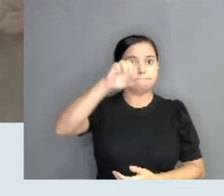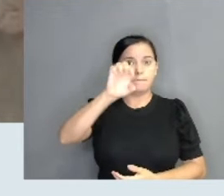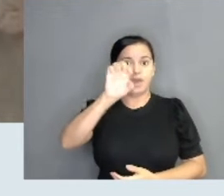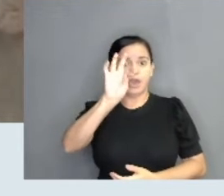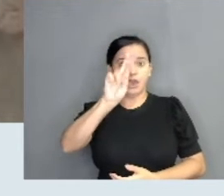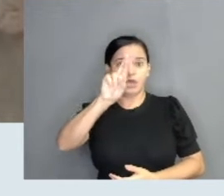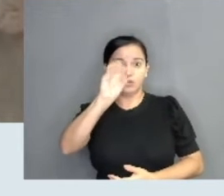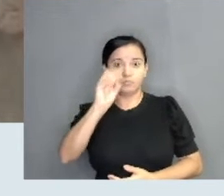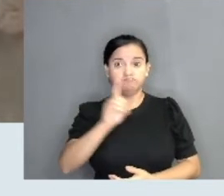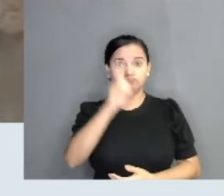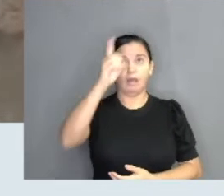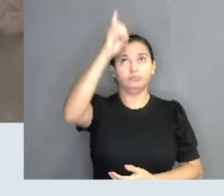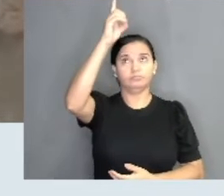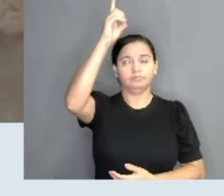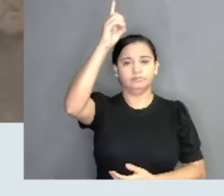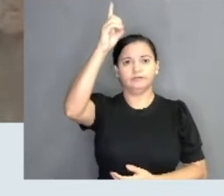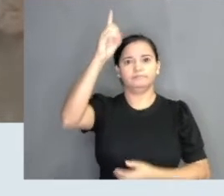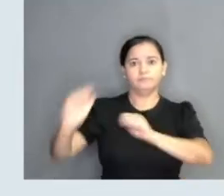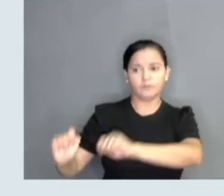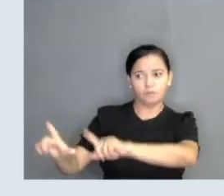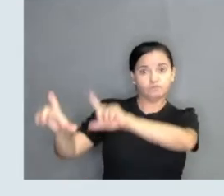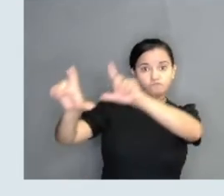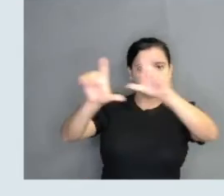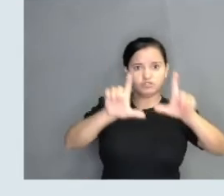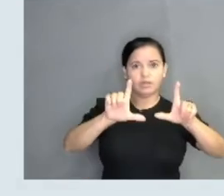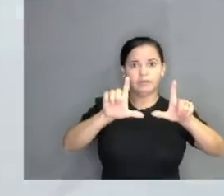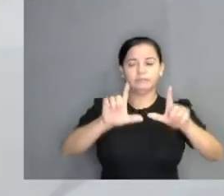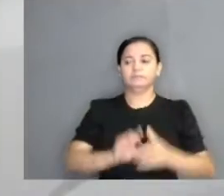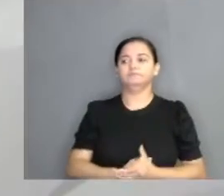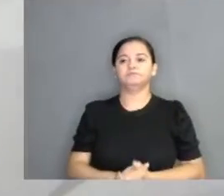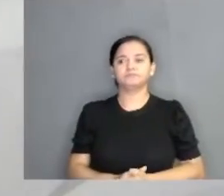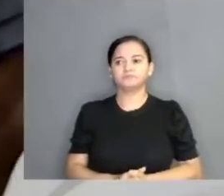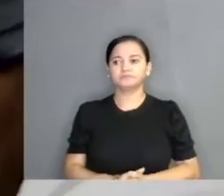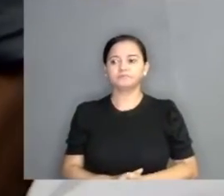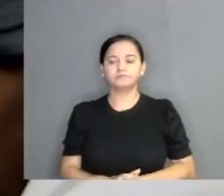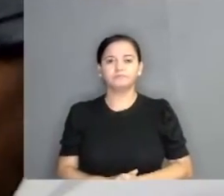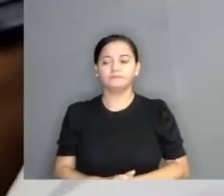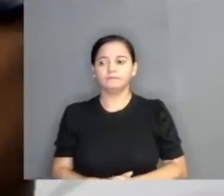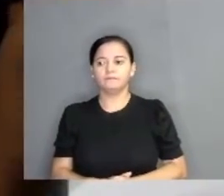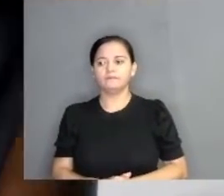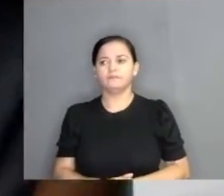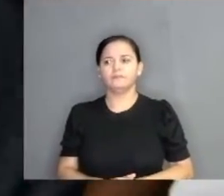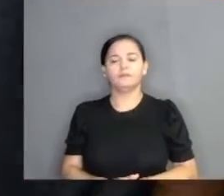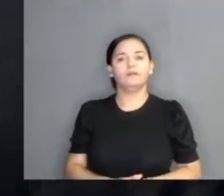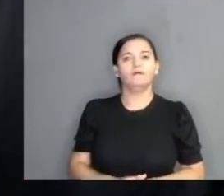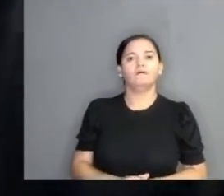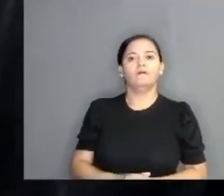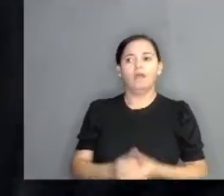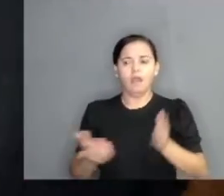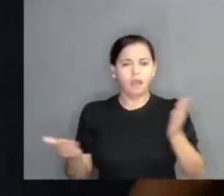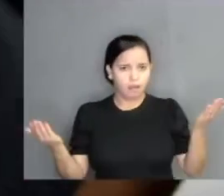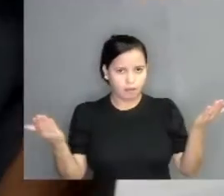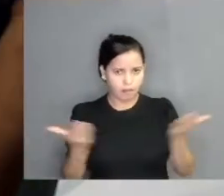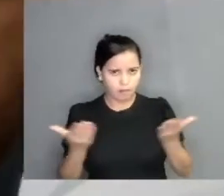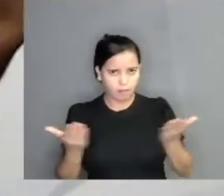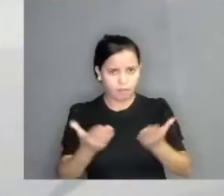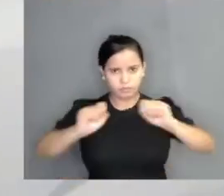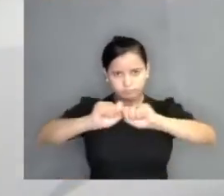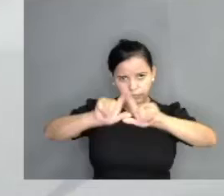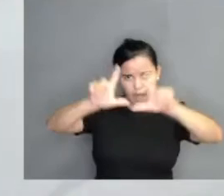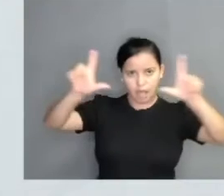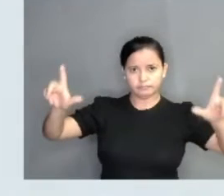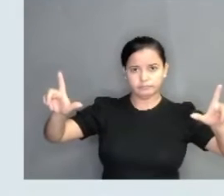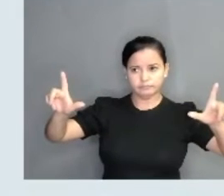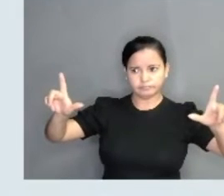passar para o próximo slide. Bom, nesse slide, vamos abrir novamente a